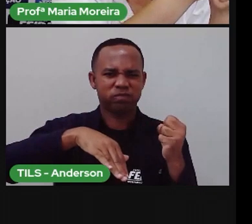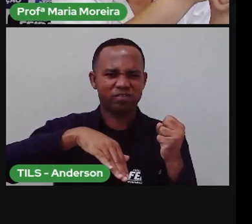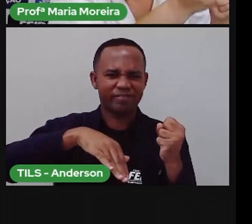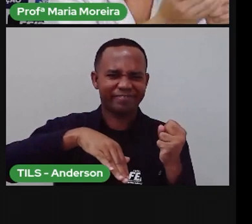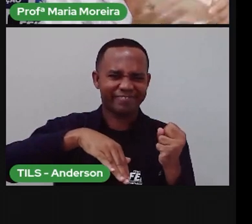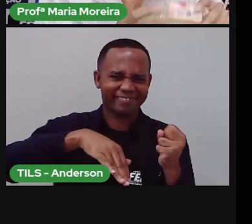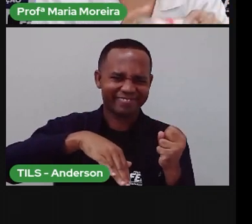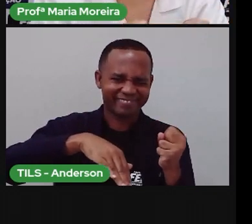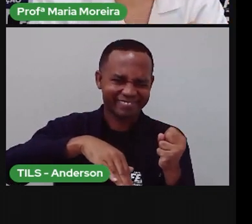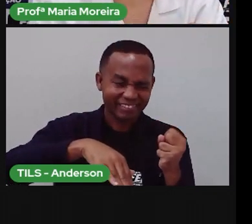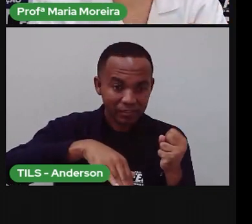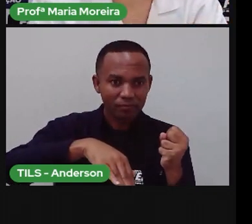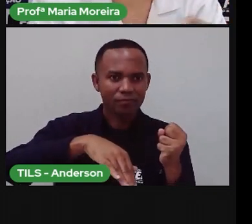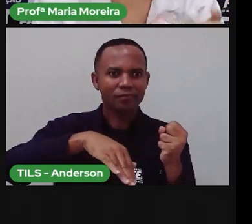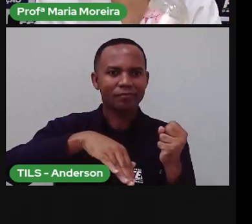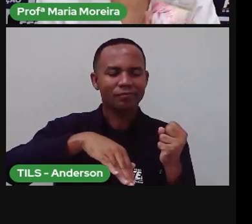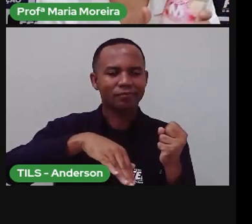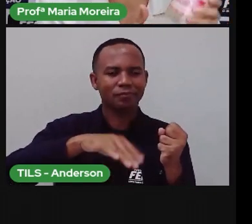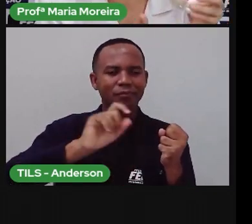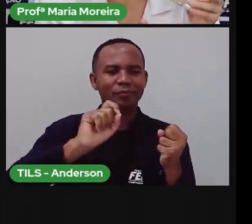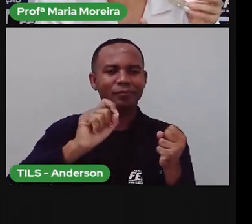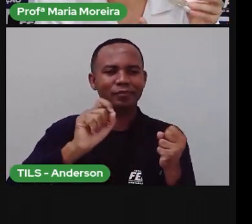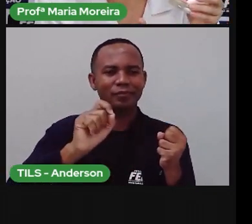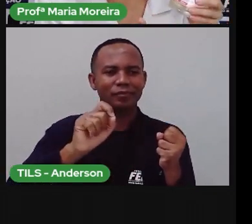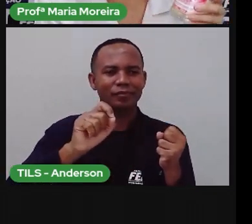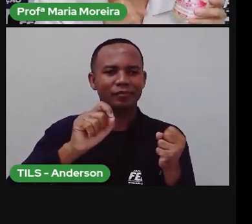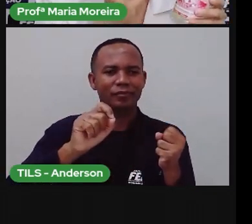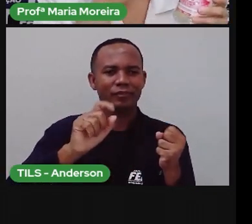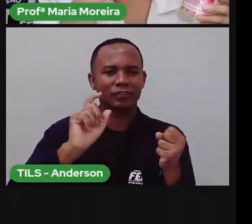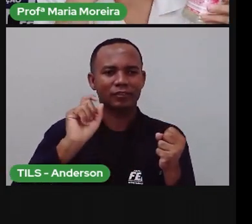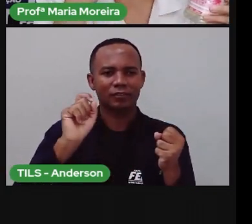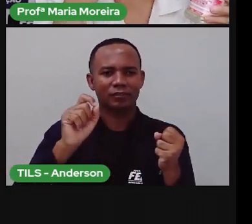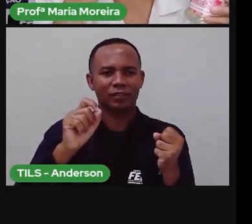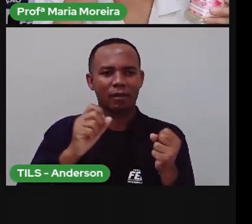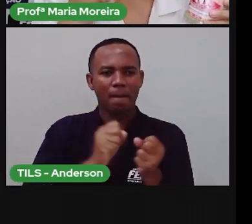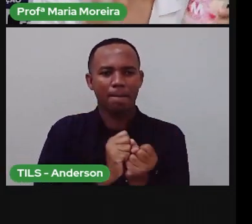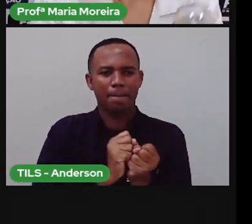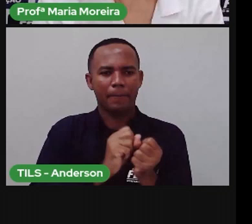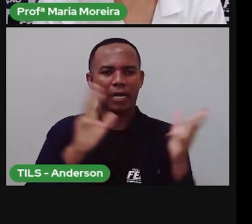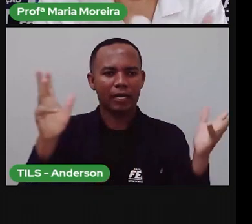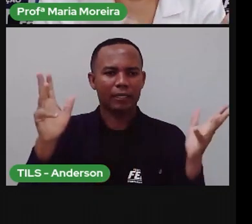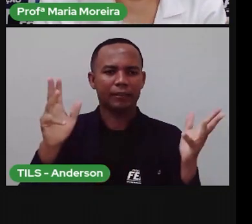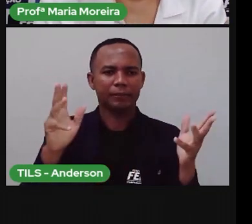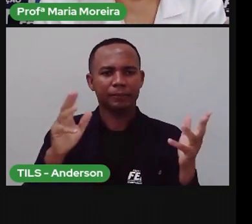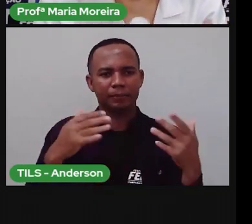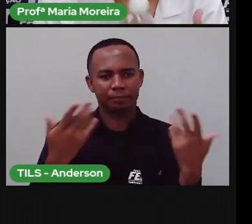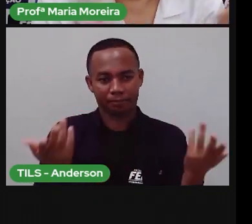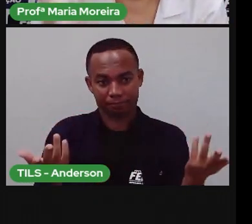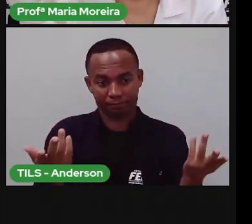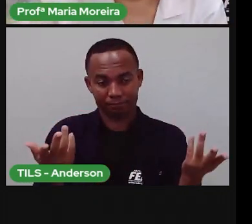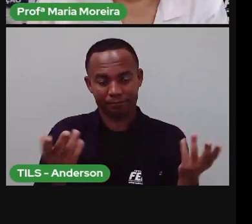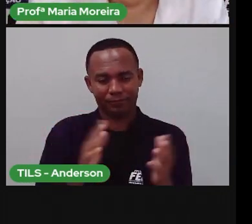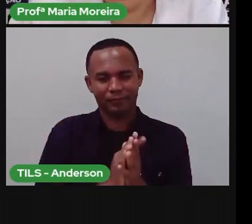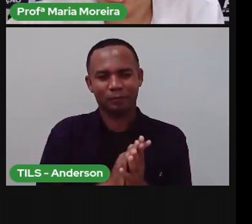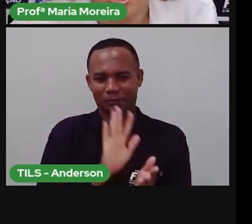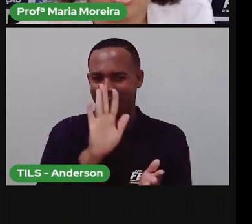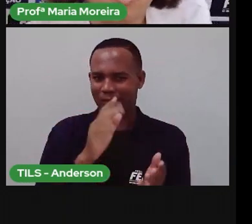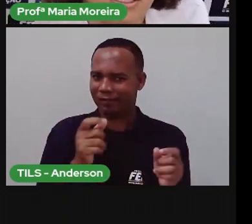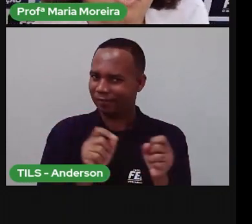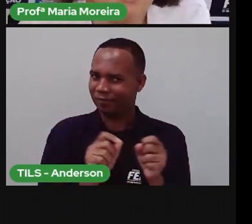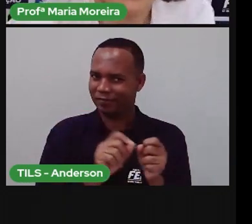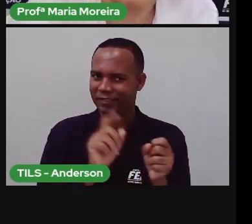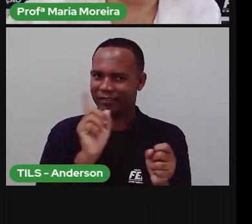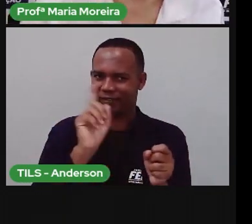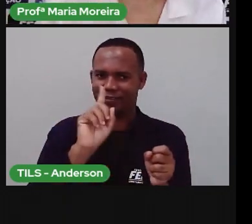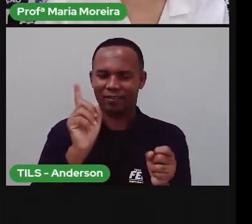Apertando. Em um determinado momento ia acontecer o quê aqui? Ia explodir. Só que a Pro não vai fazer isso aqui, porque senão vai ser uma tragédia, né? E eu